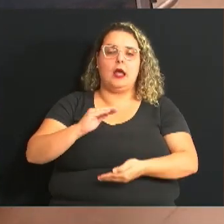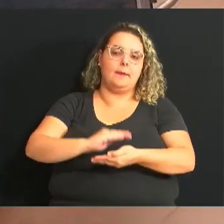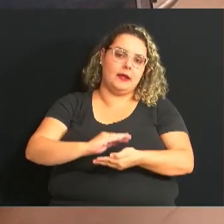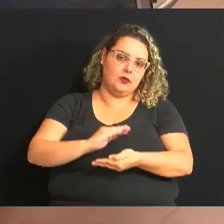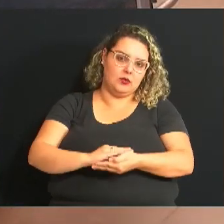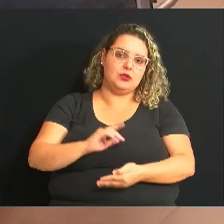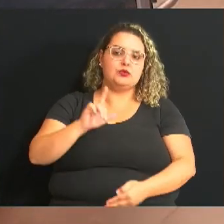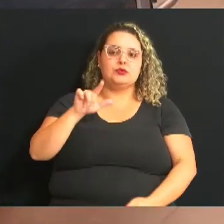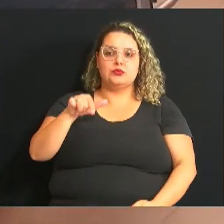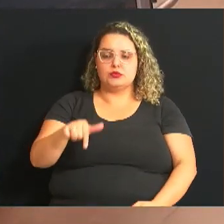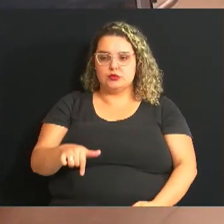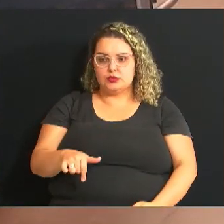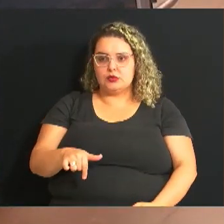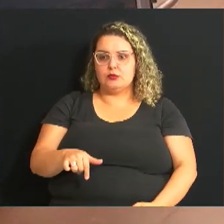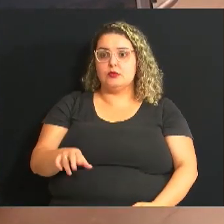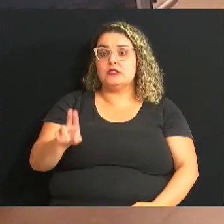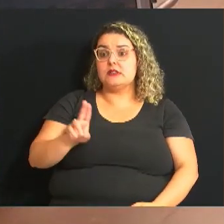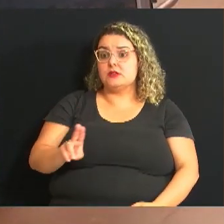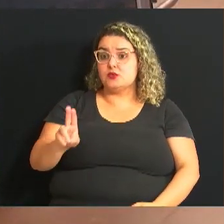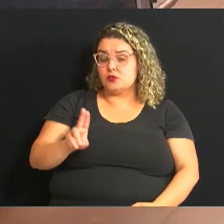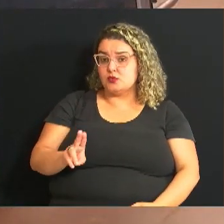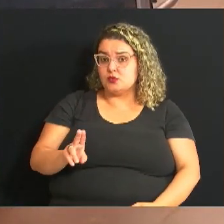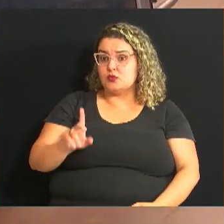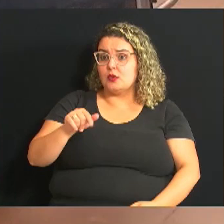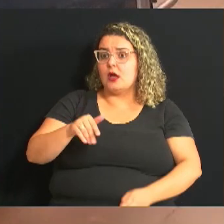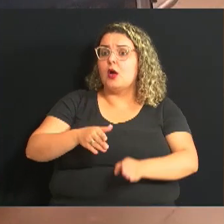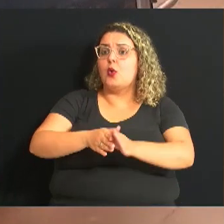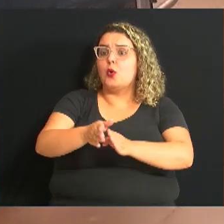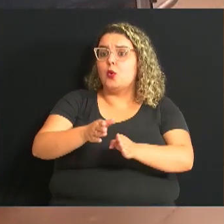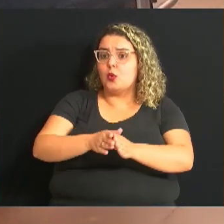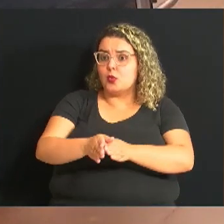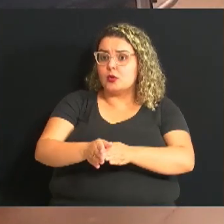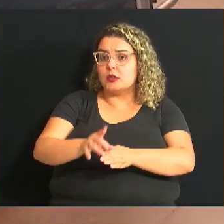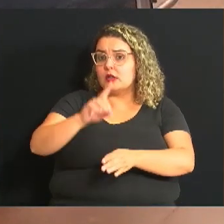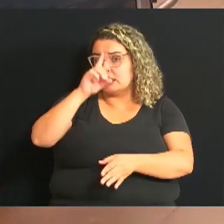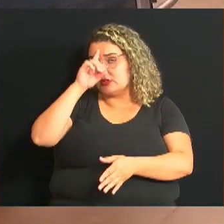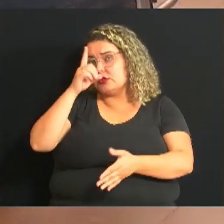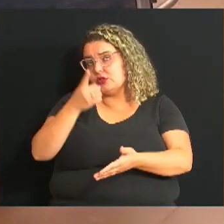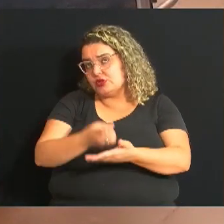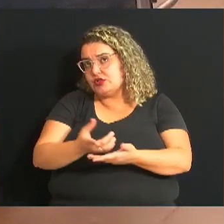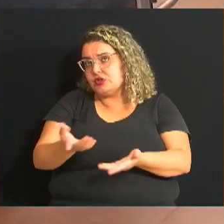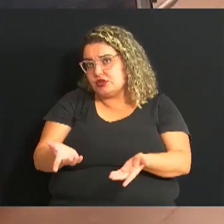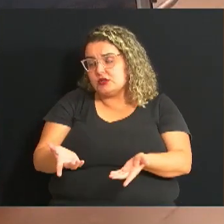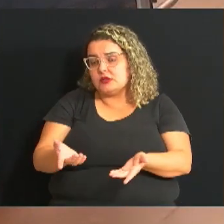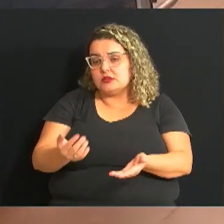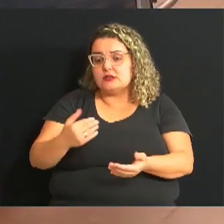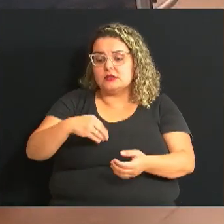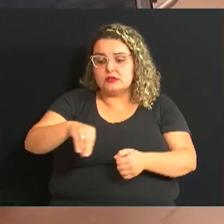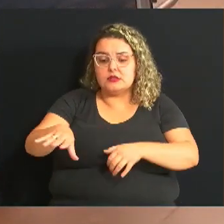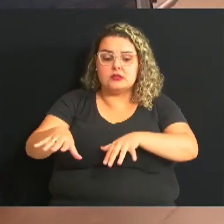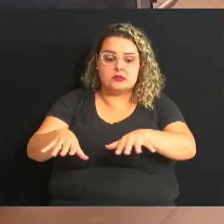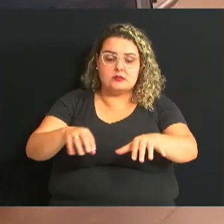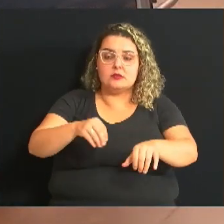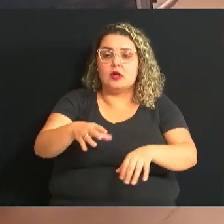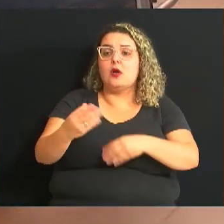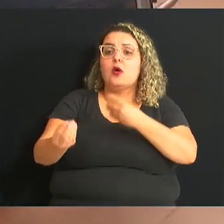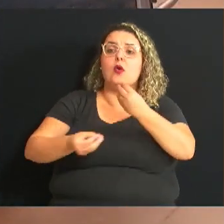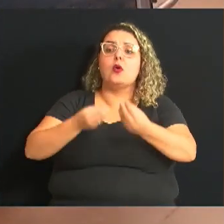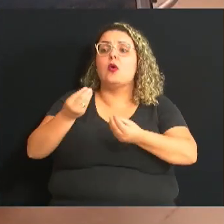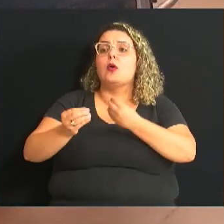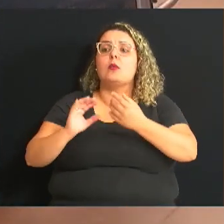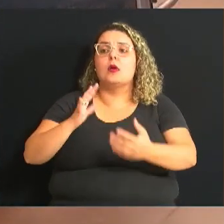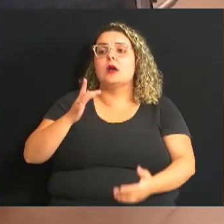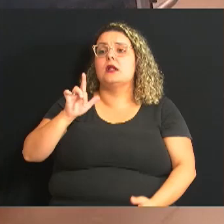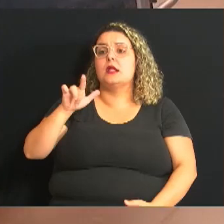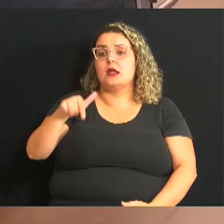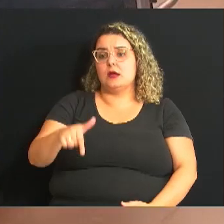depois essa utilização é o Conselho quem, digamos, que direciona, como que funciona isso depois